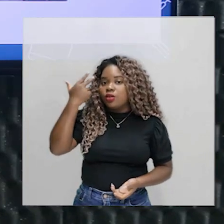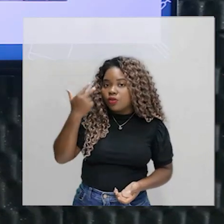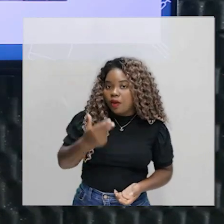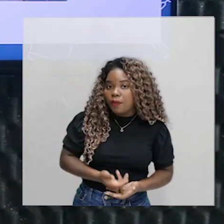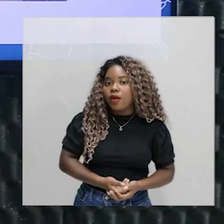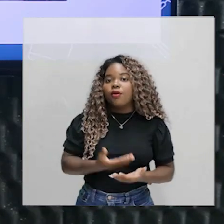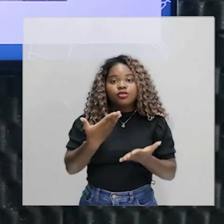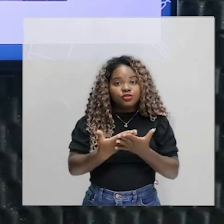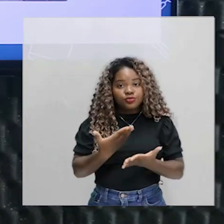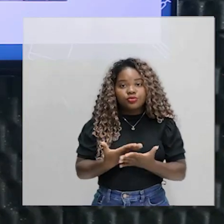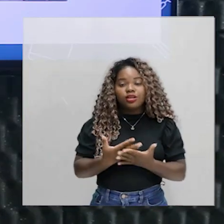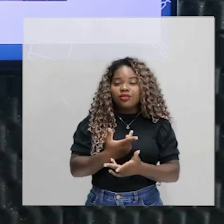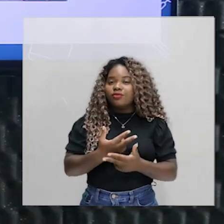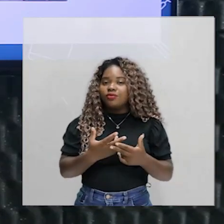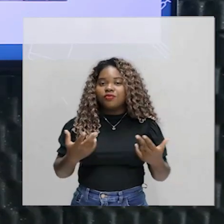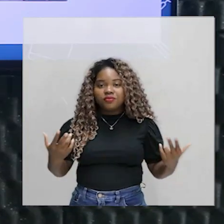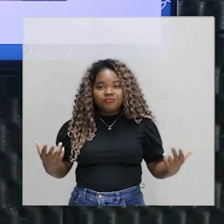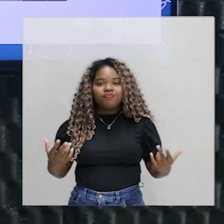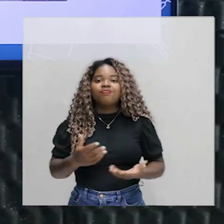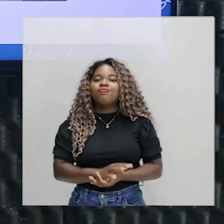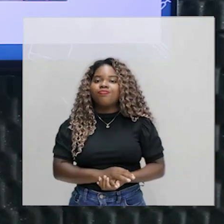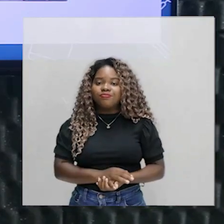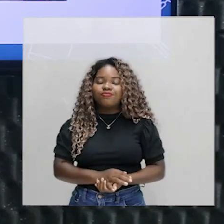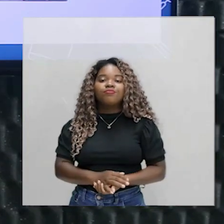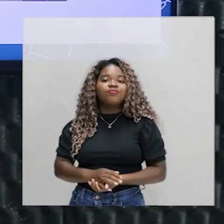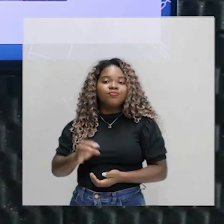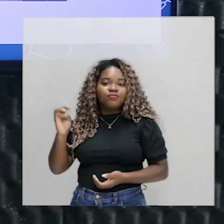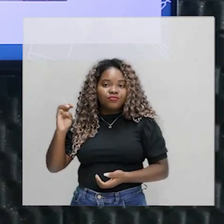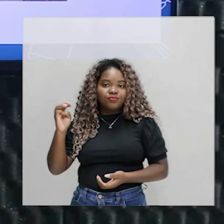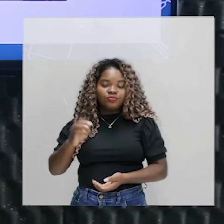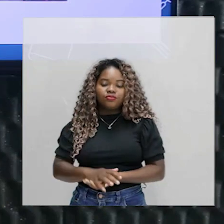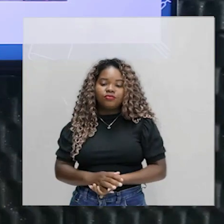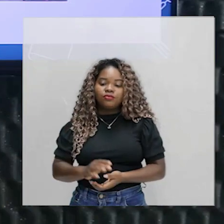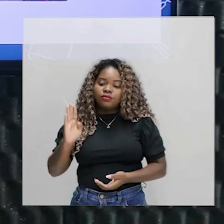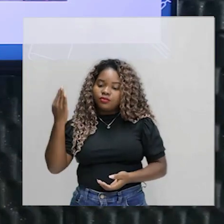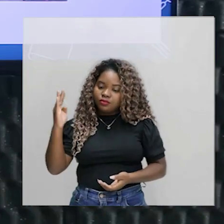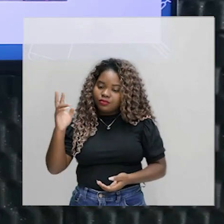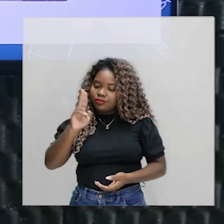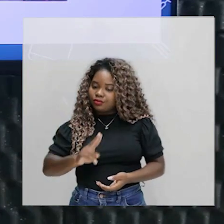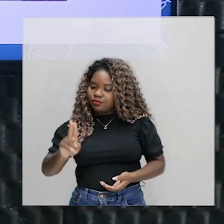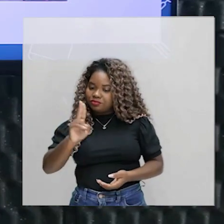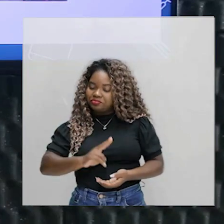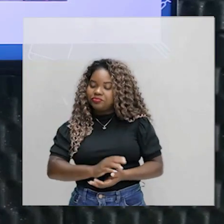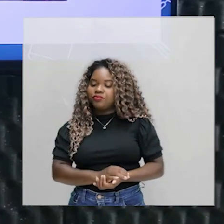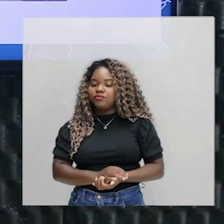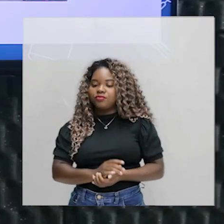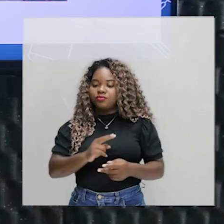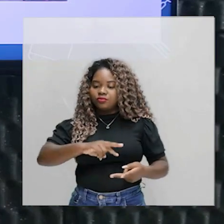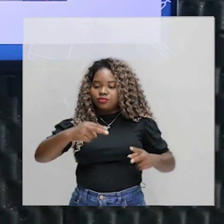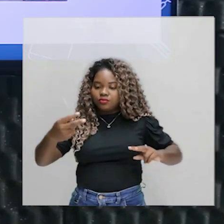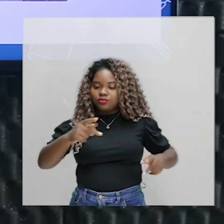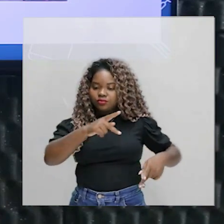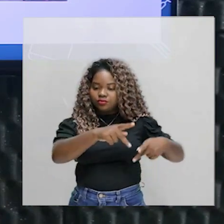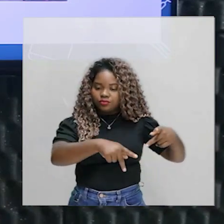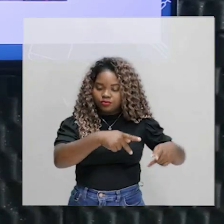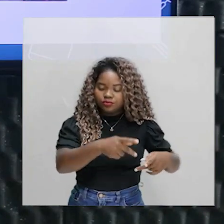estudado na estatística e na Biologia Como Ela utiliza muitos estudos de populações genética de populações